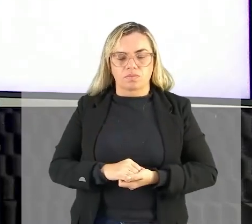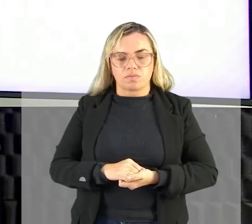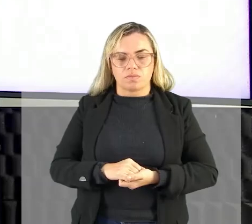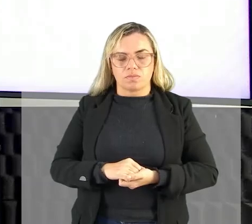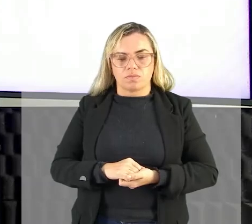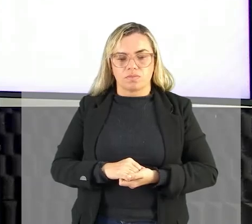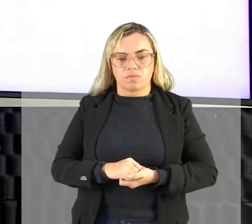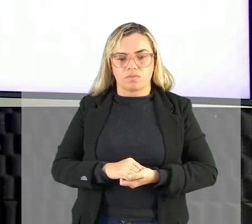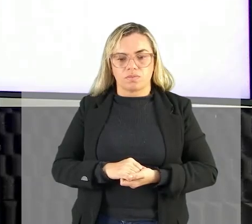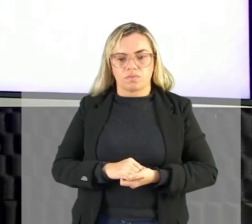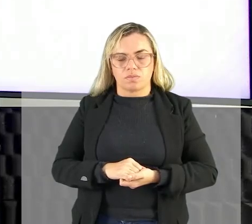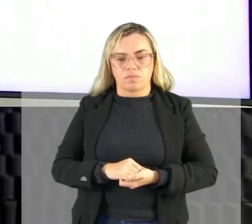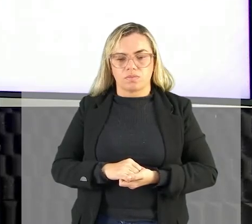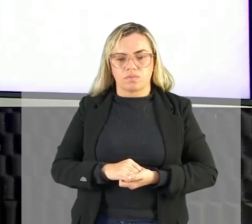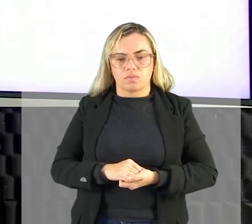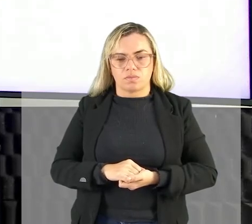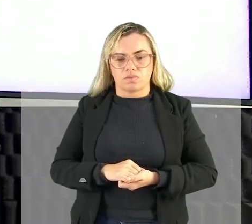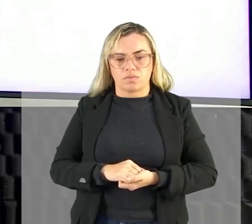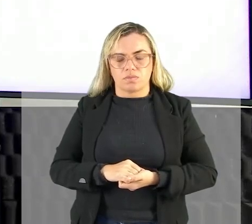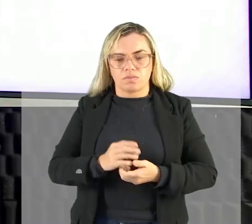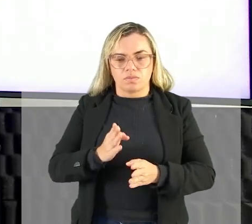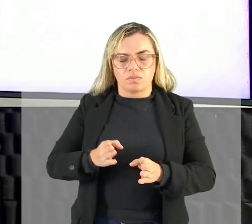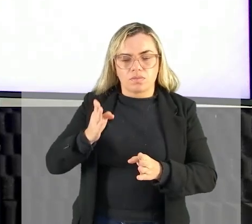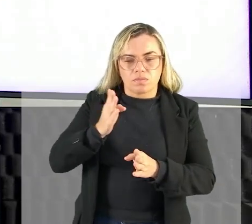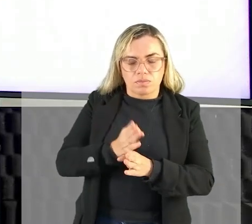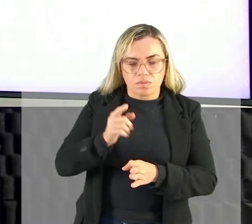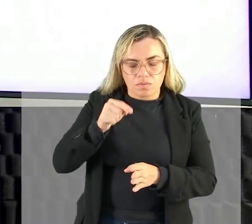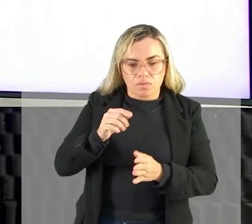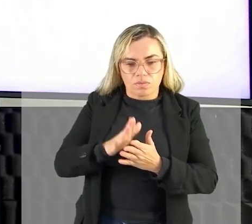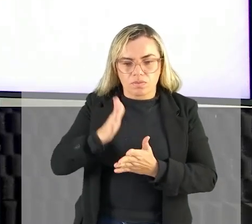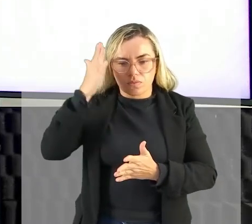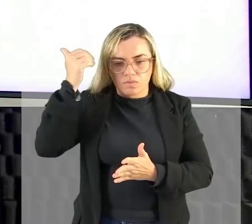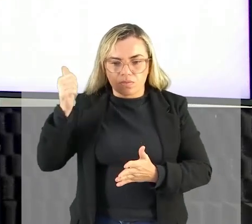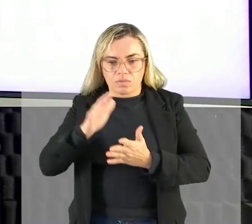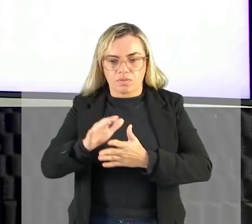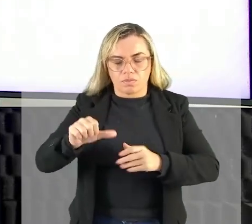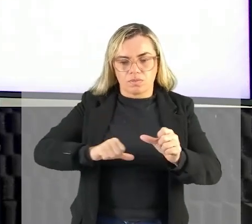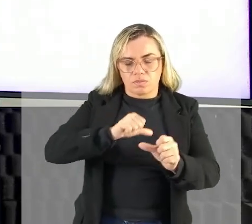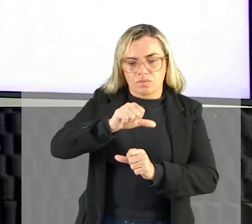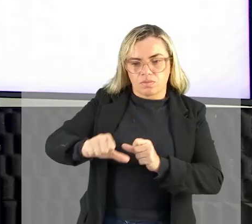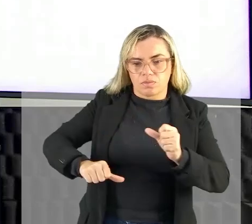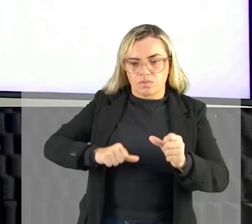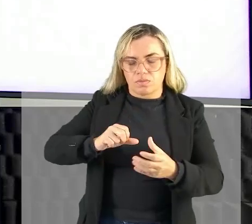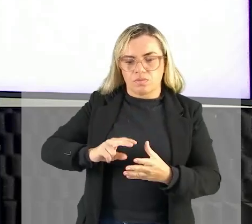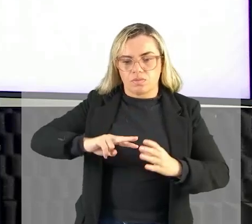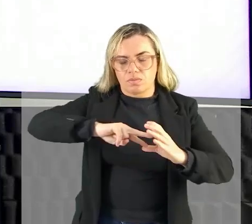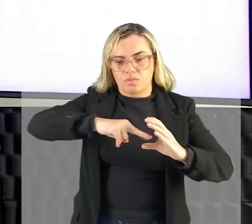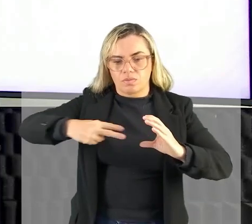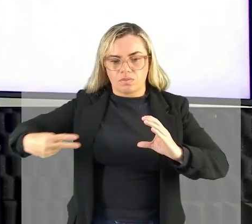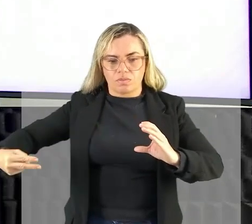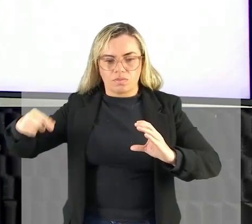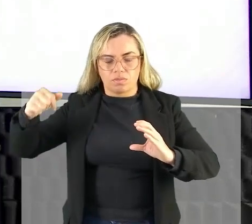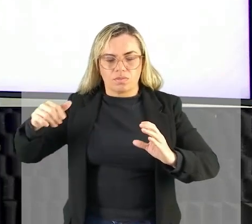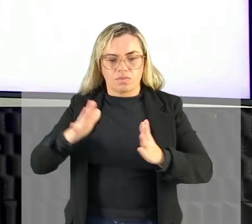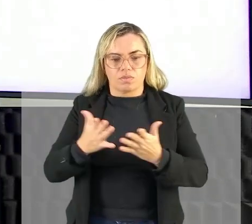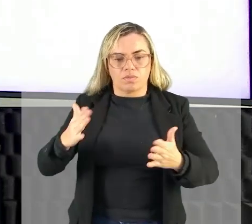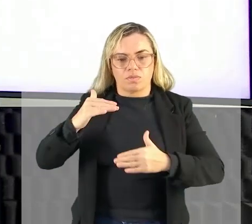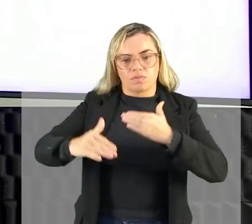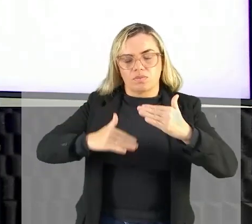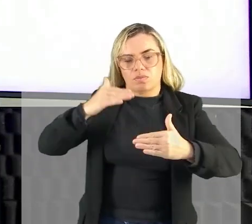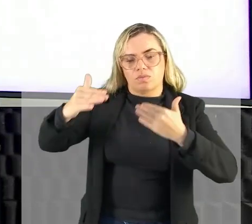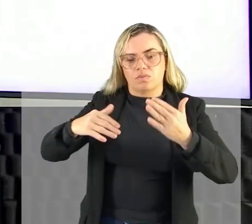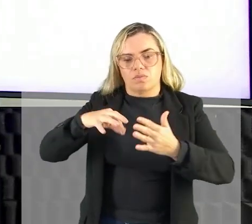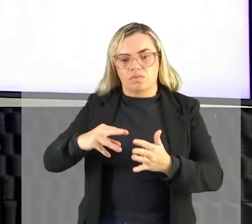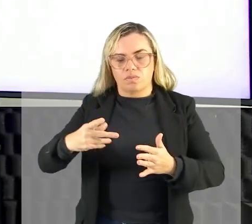funde a esse outro. Para detectar essa alteração cromossômica, foi desenvolvida